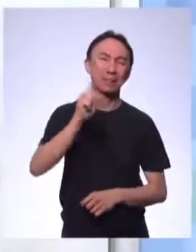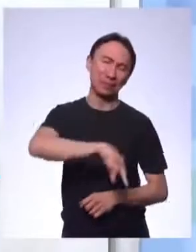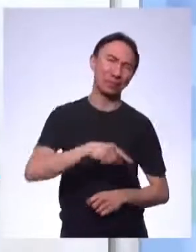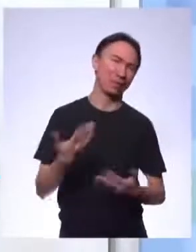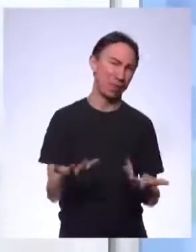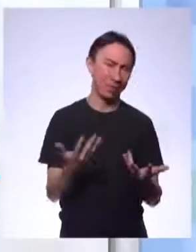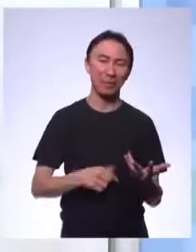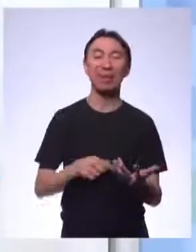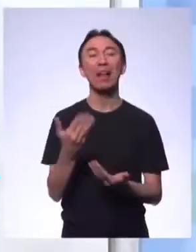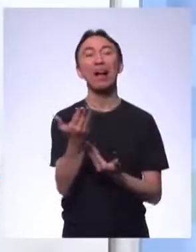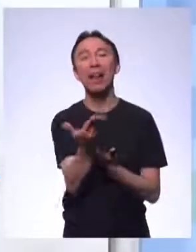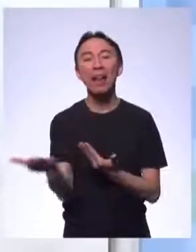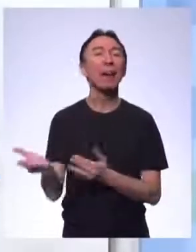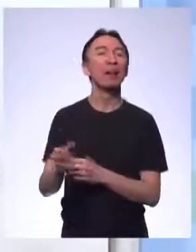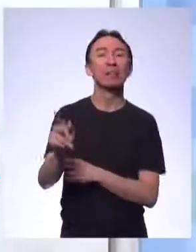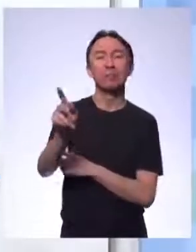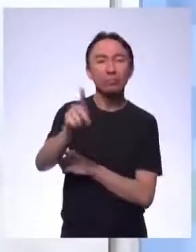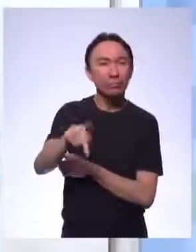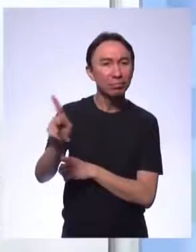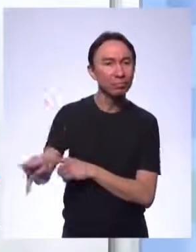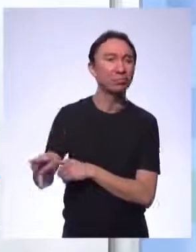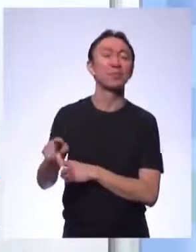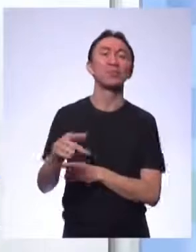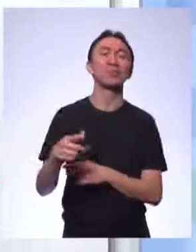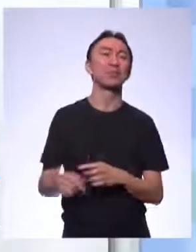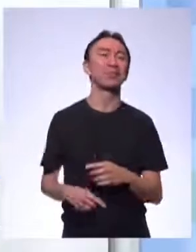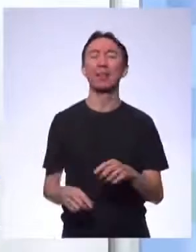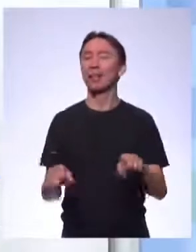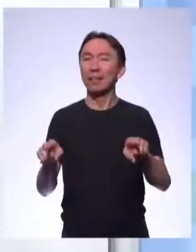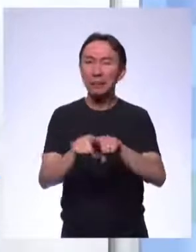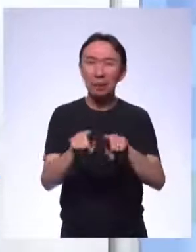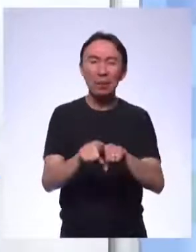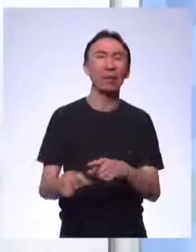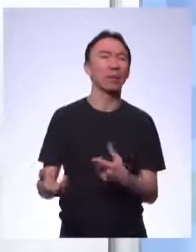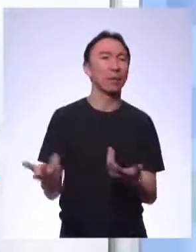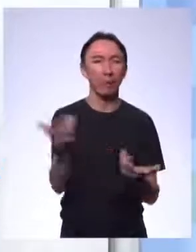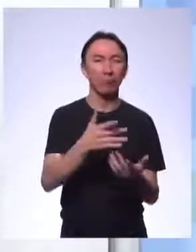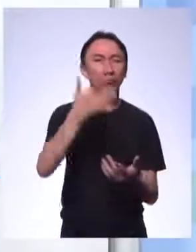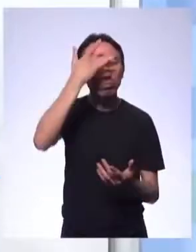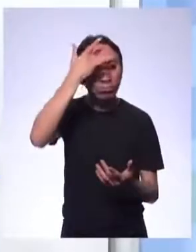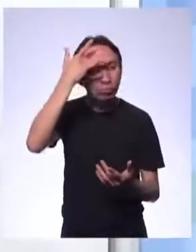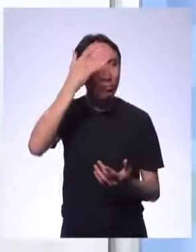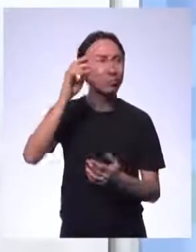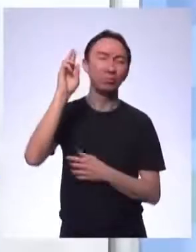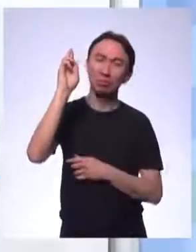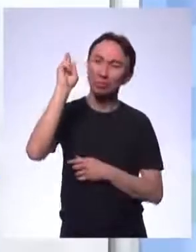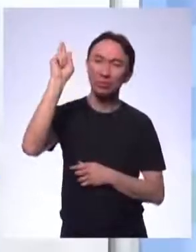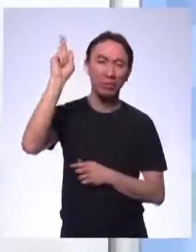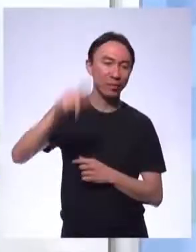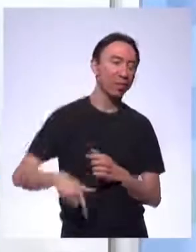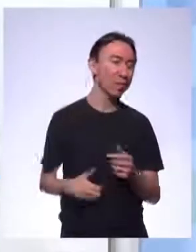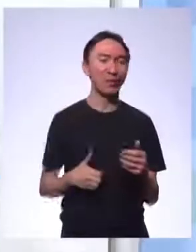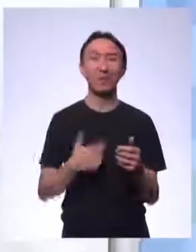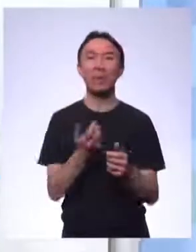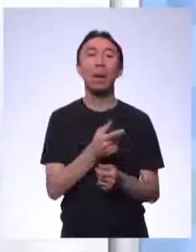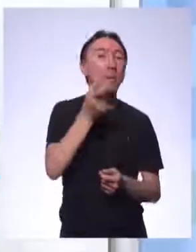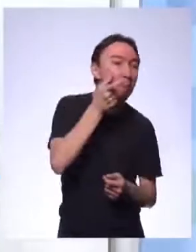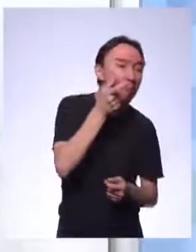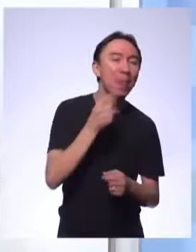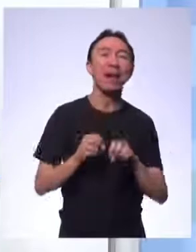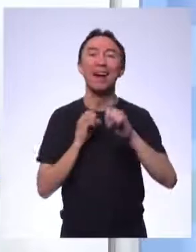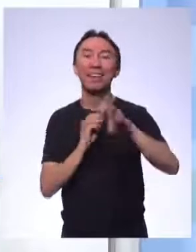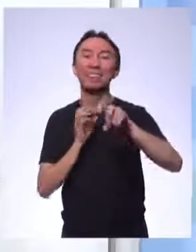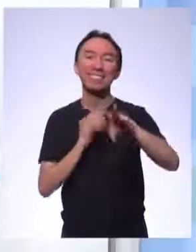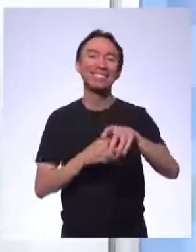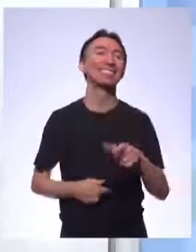aos nossos queridos educandos, bem como aos responsáveis que estão sempre aí acompanhando as aulas e, claro, um